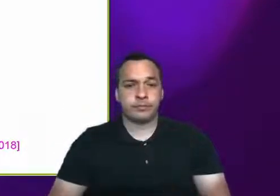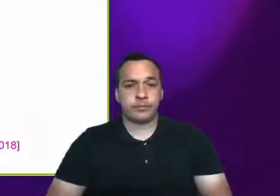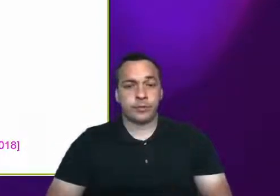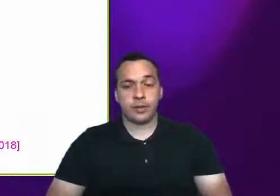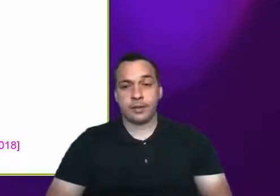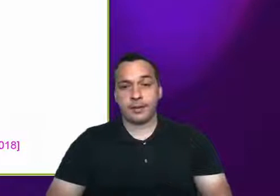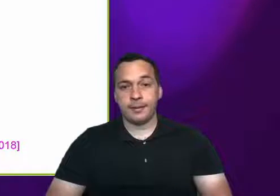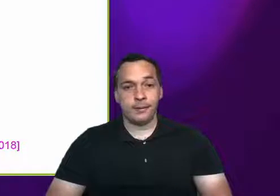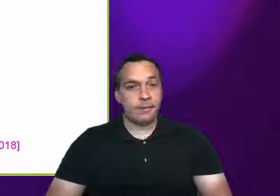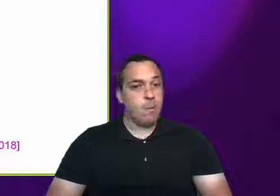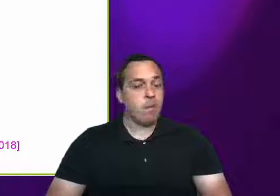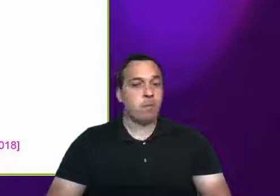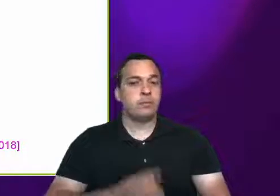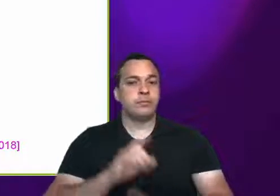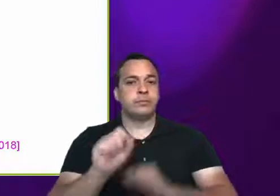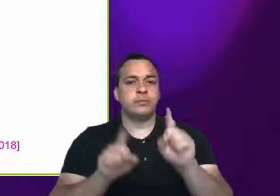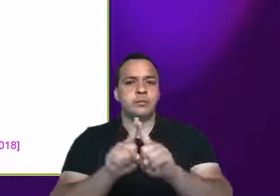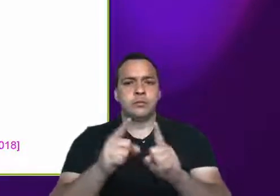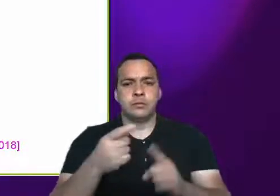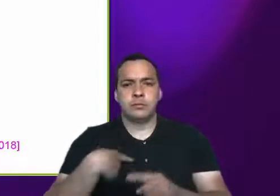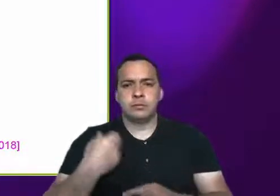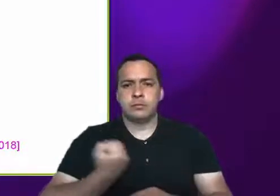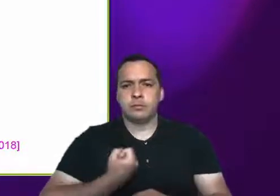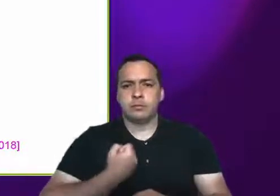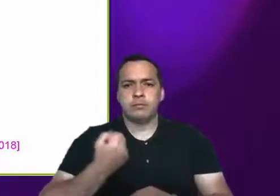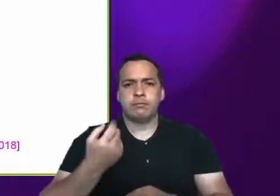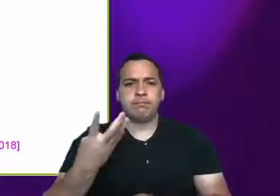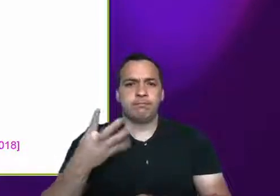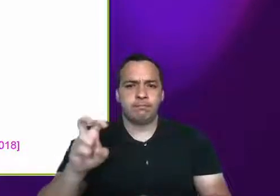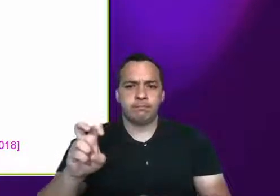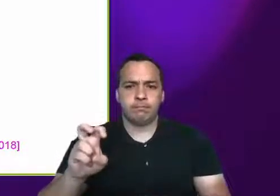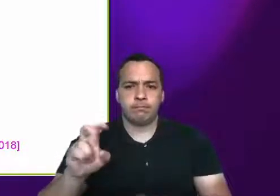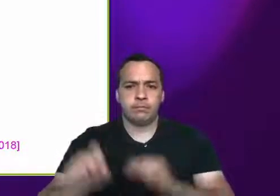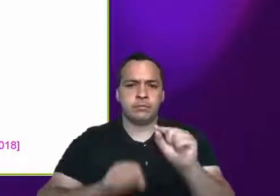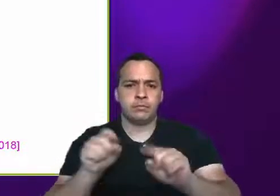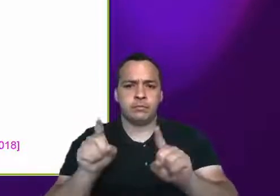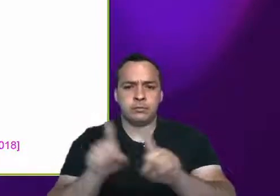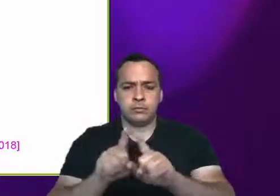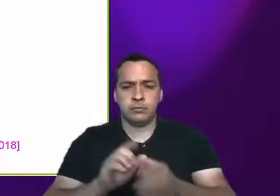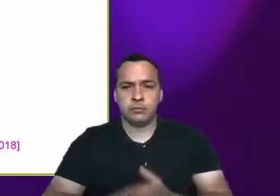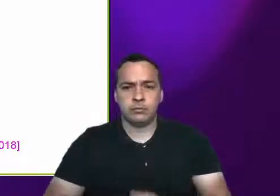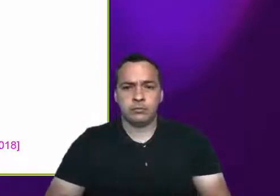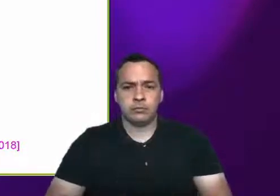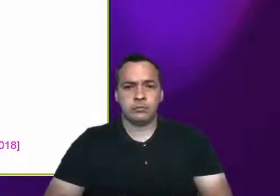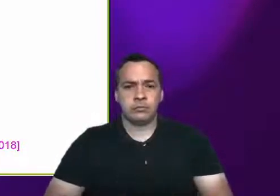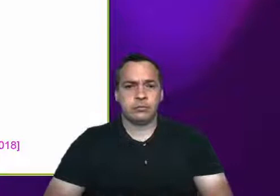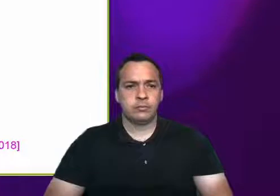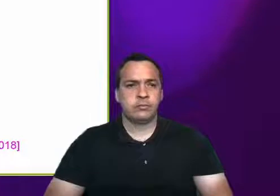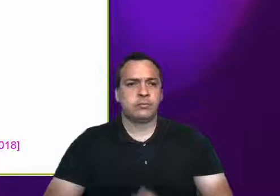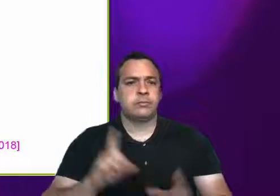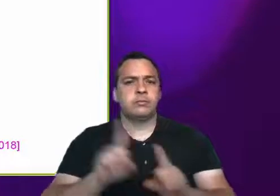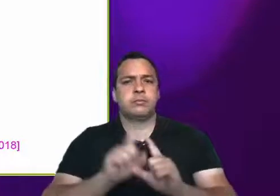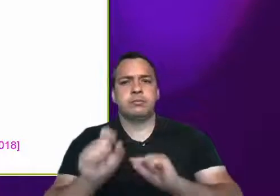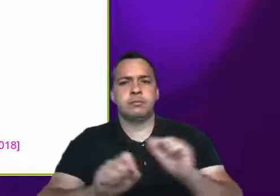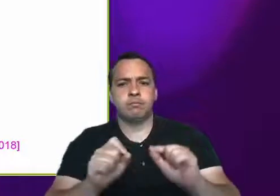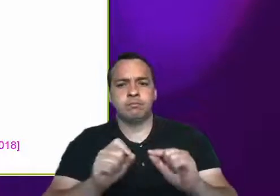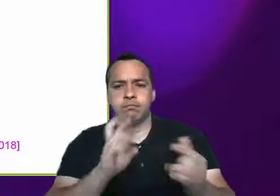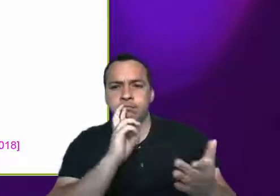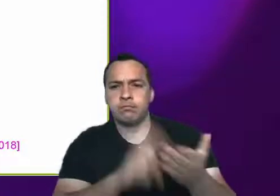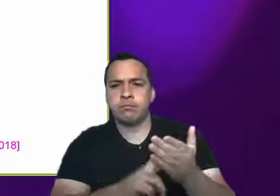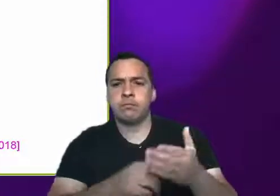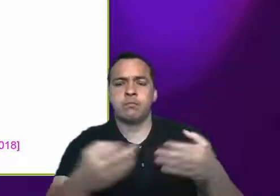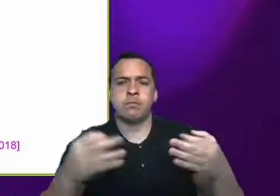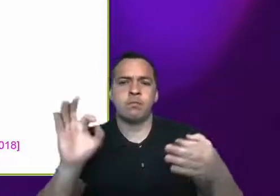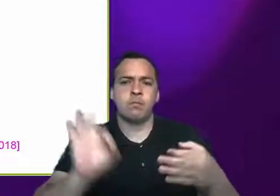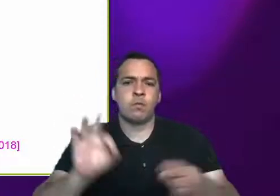nódulo B, a alfa-fetoproteína que diminuiu para 45% e uma resposta parcial nesses